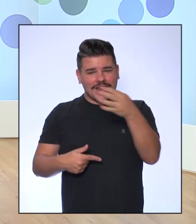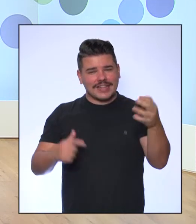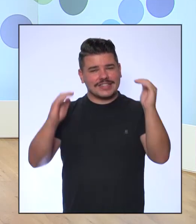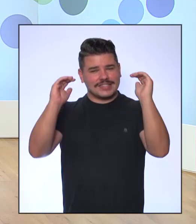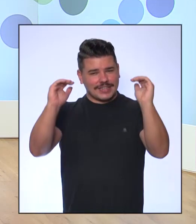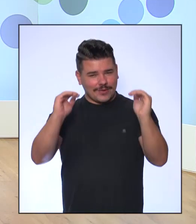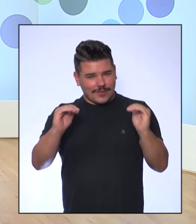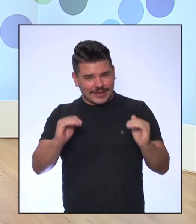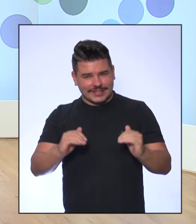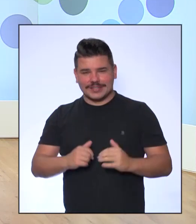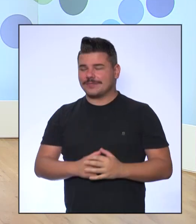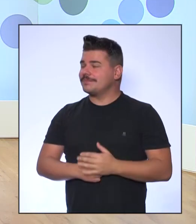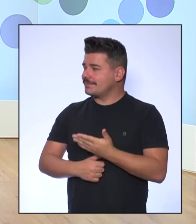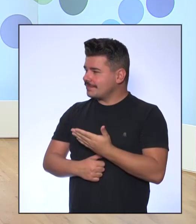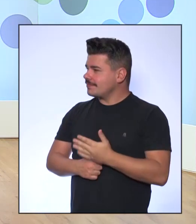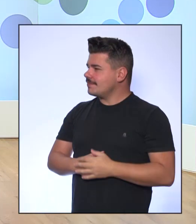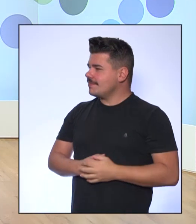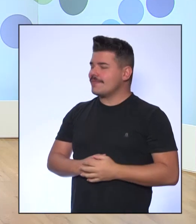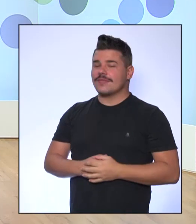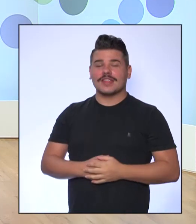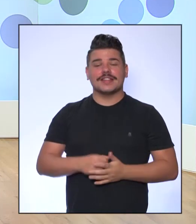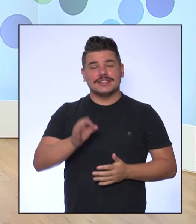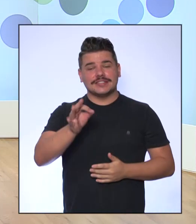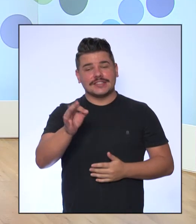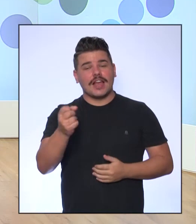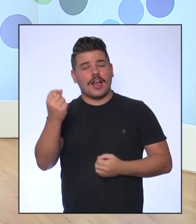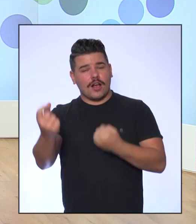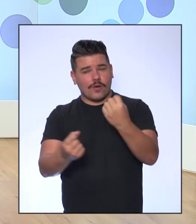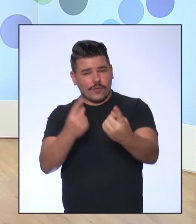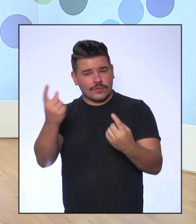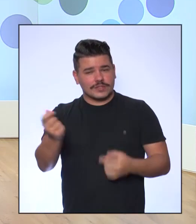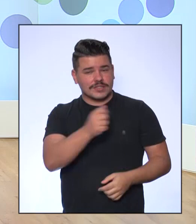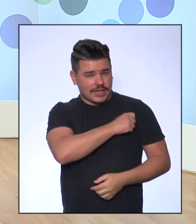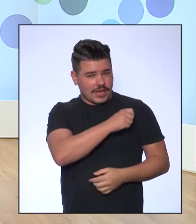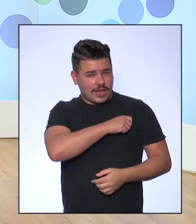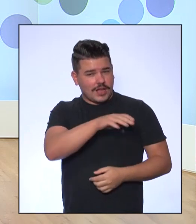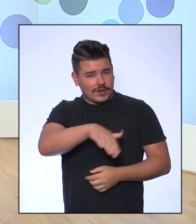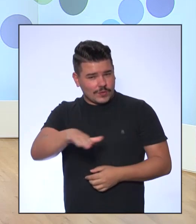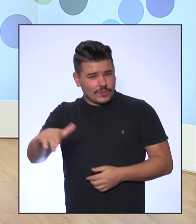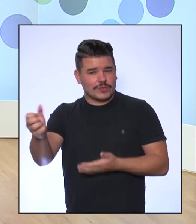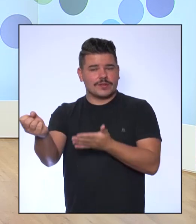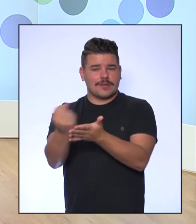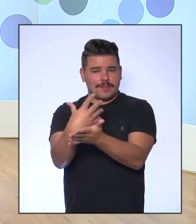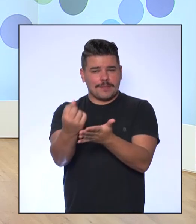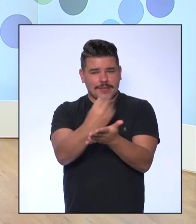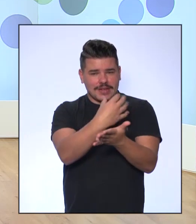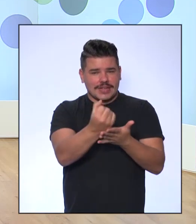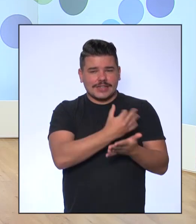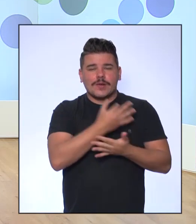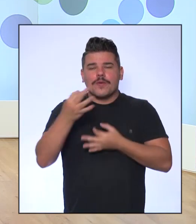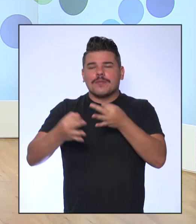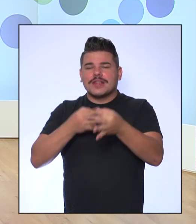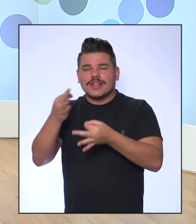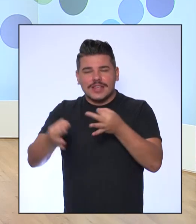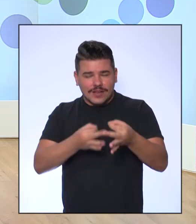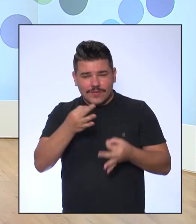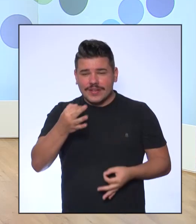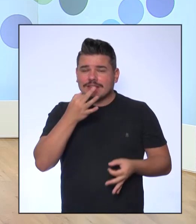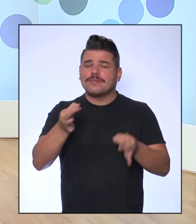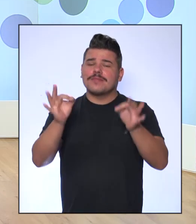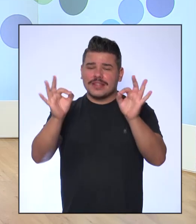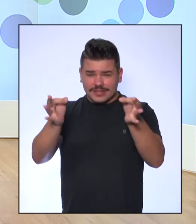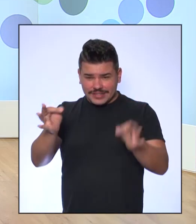Marcos, aqui na interação do chat, a gente percebe, né, tem alguns alunos aqui comentando exatamente